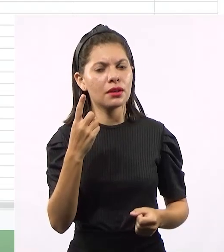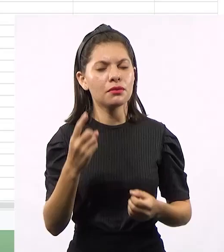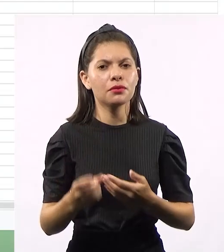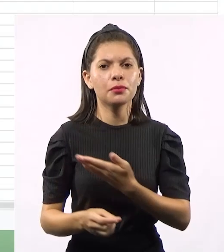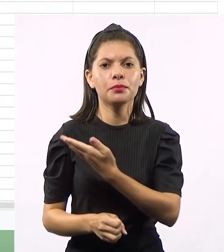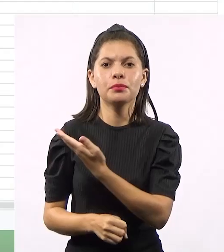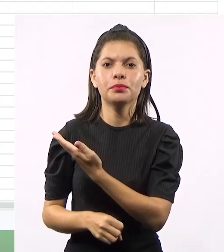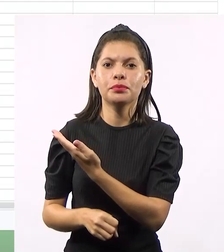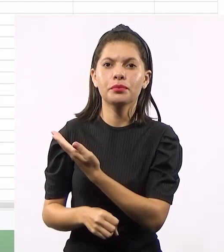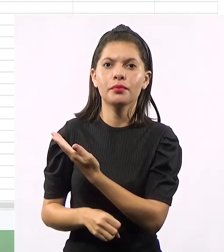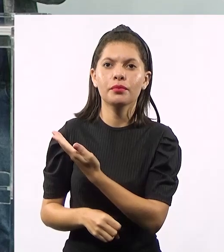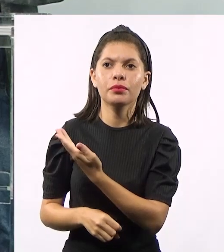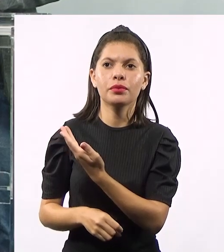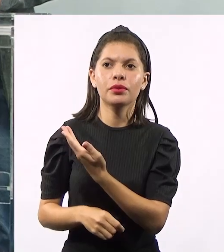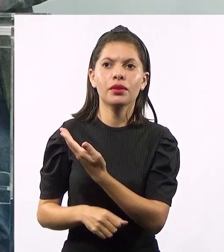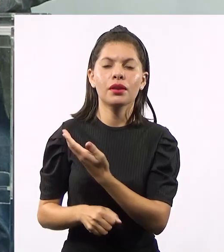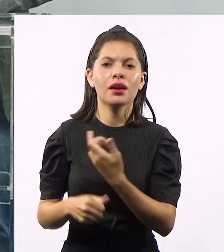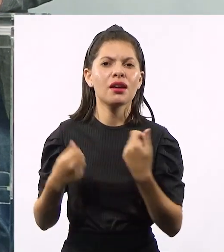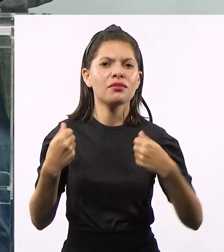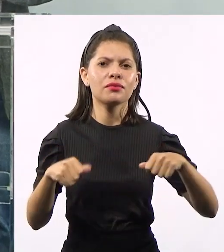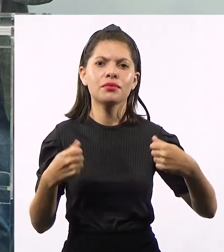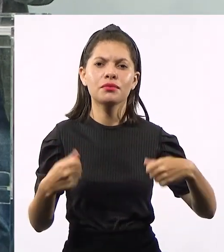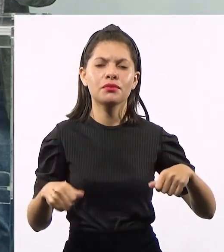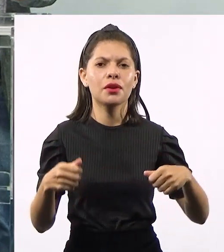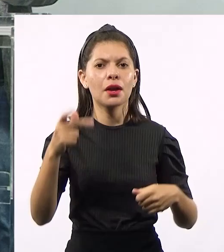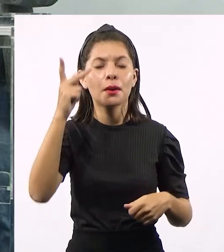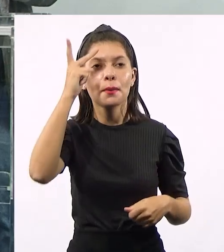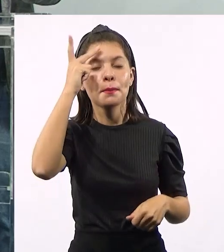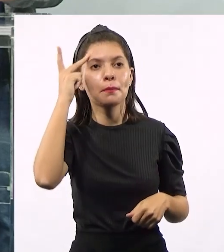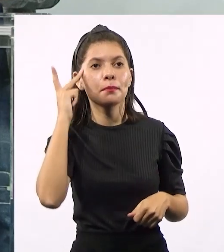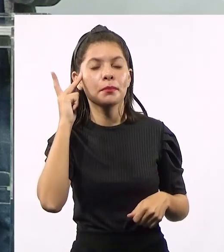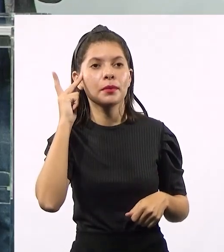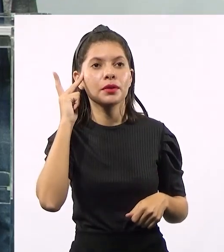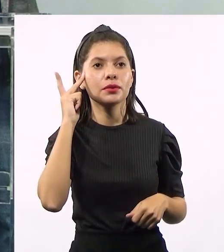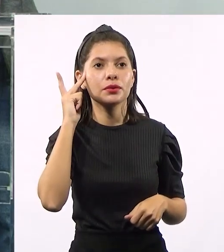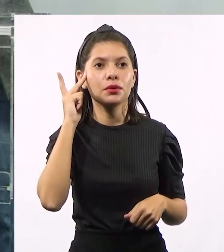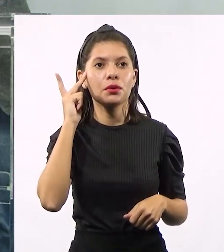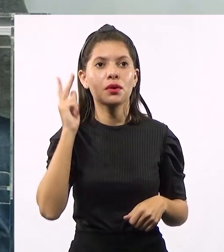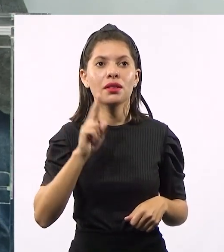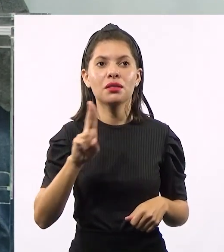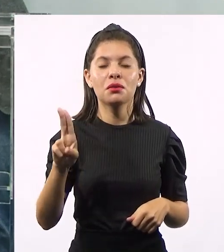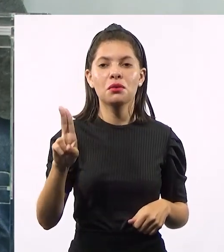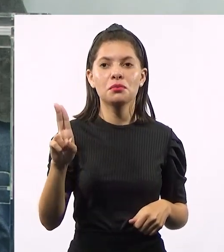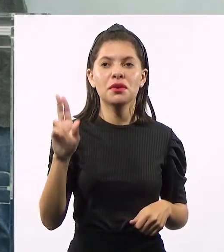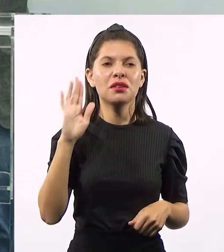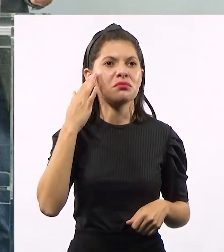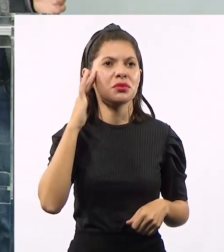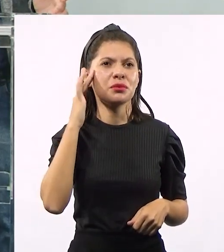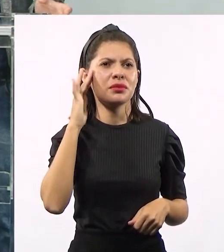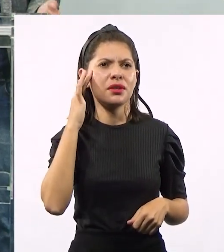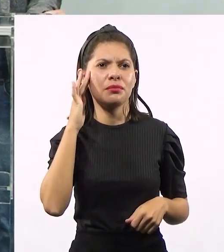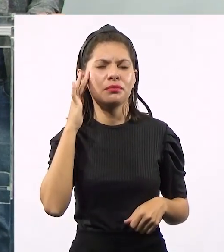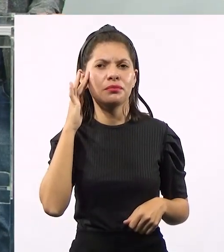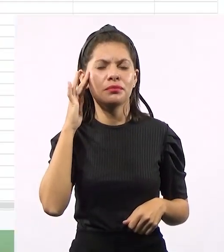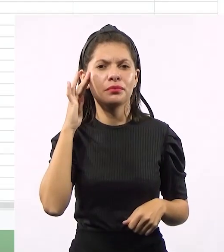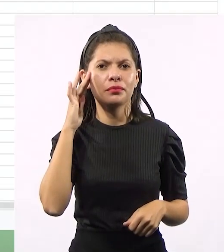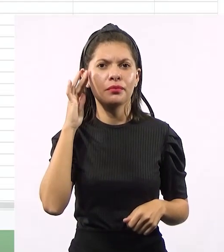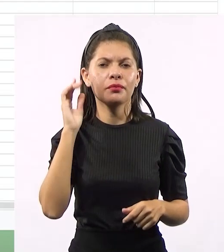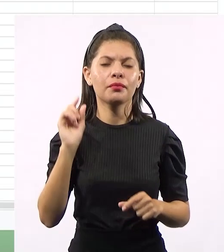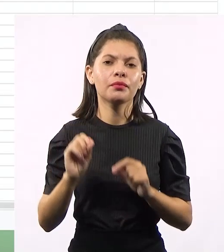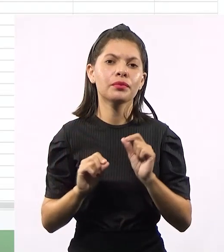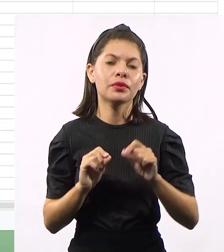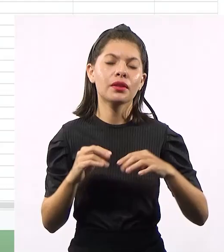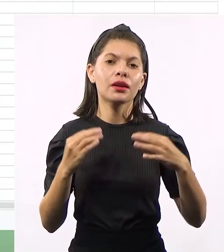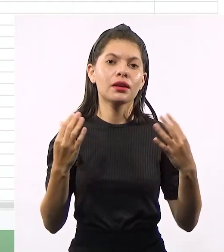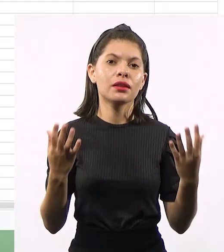que não foi identificado quem respondeu, já que eu não permiti essa coleta, eu não perguntei qual era o e-mail do professor para